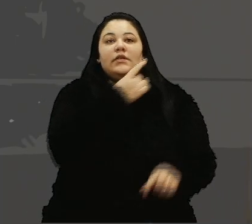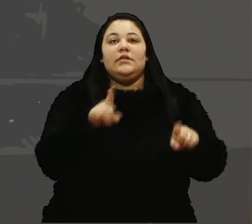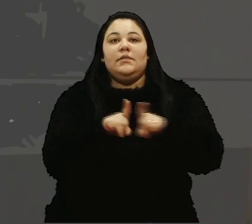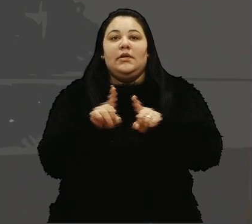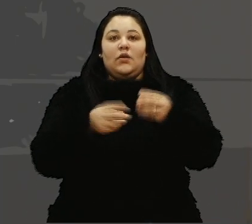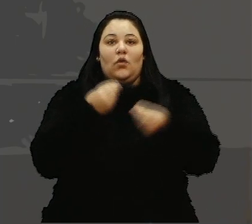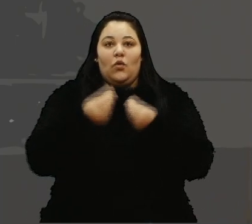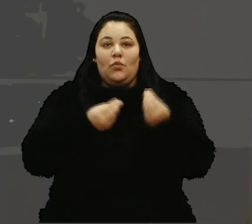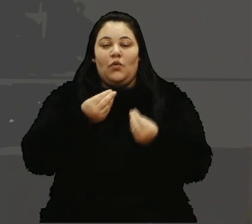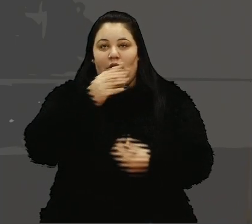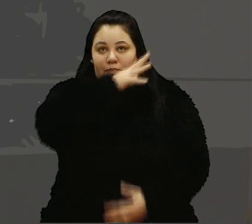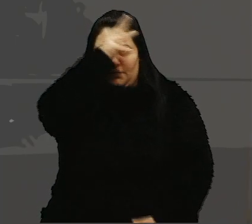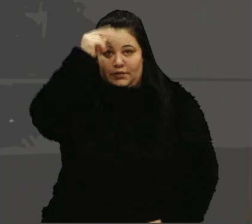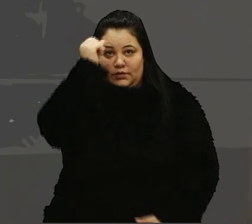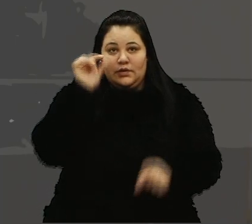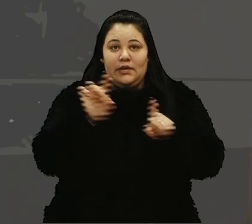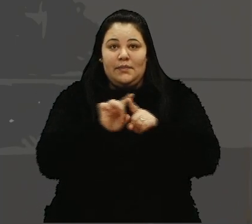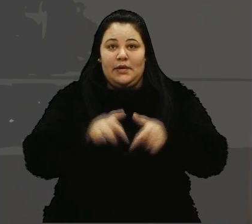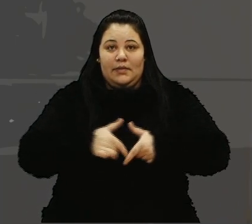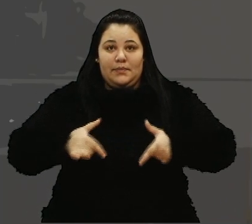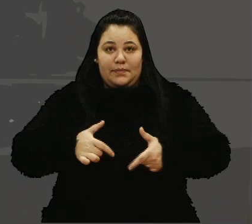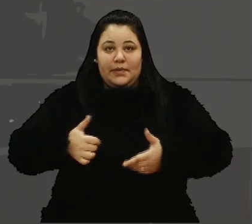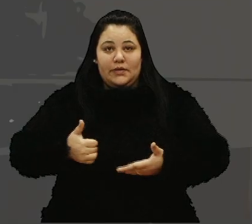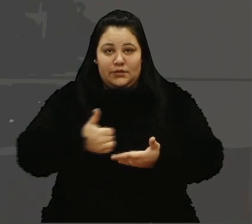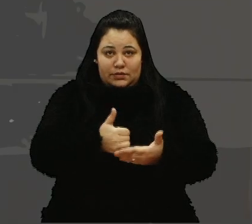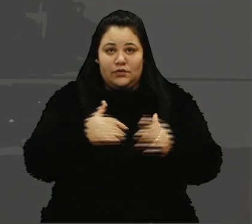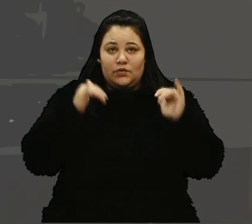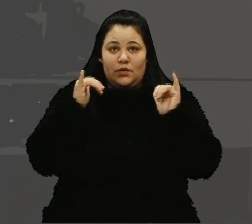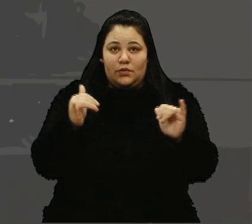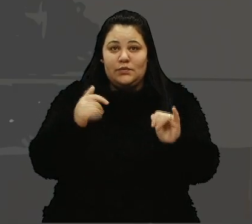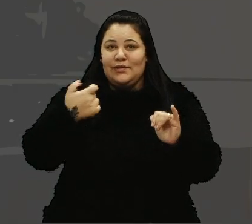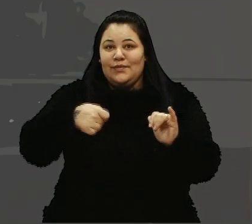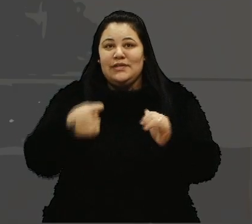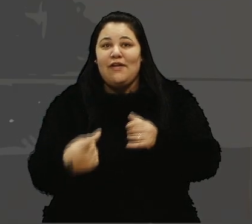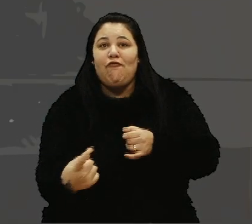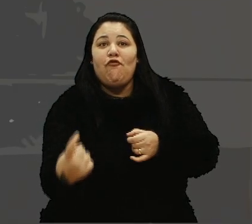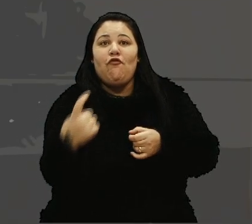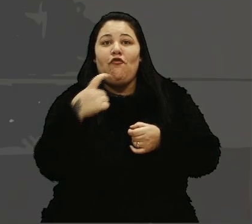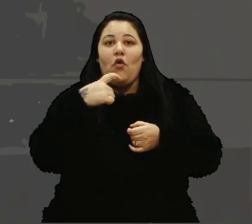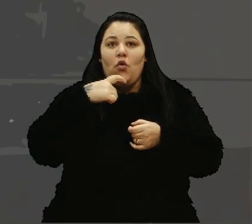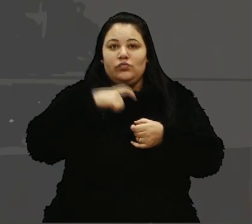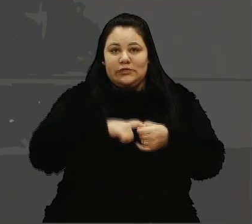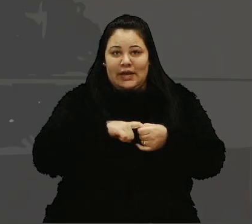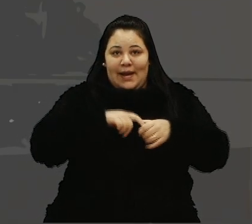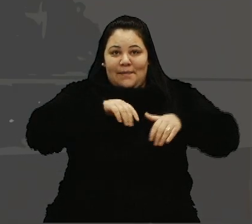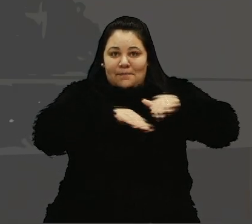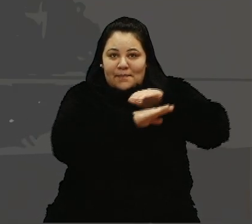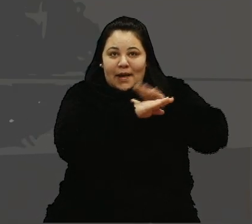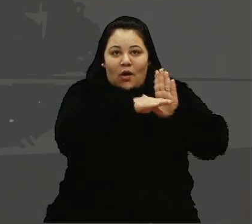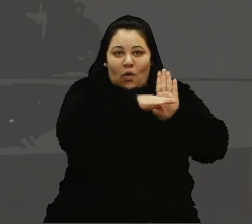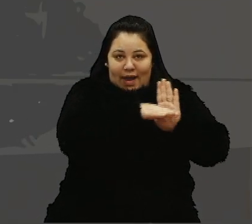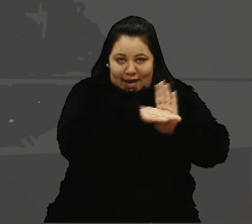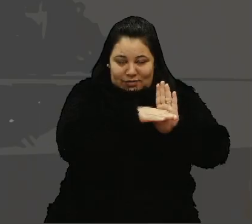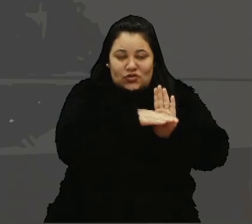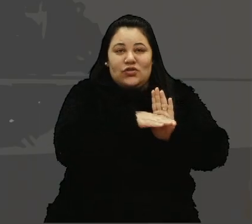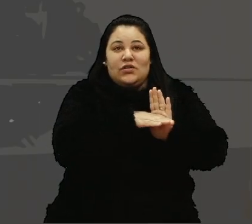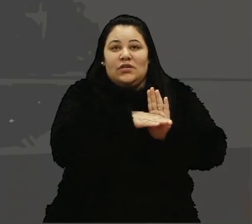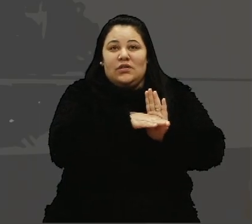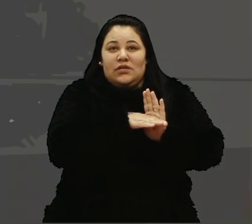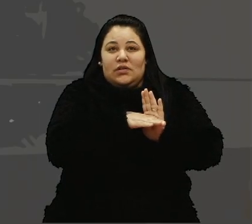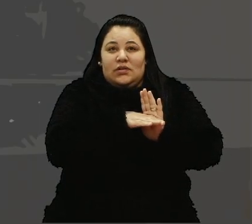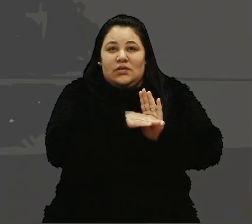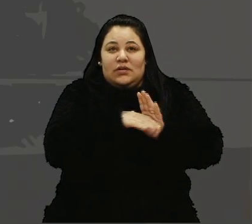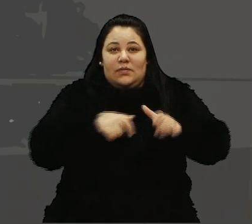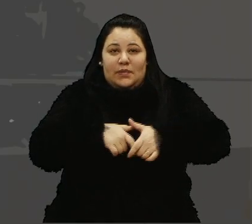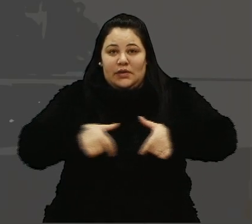prefeitura patrocinou também para que os ônibus não tenham que voltar para suas garagens, tá? Patrocina